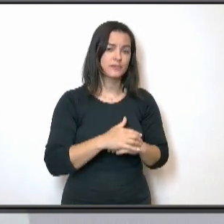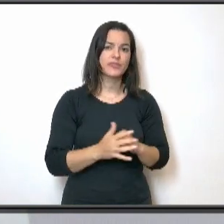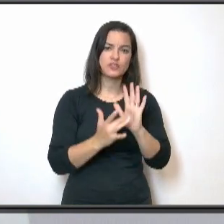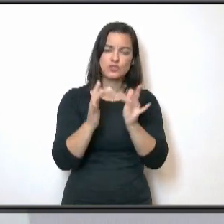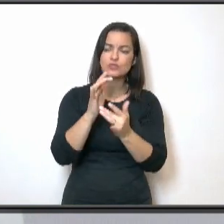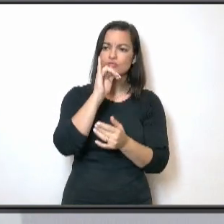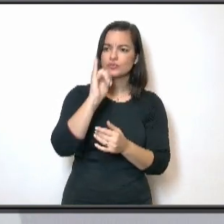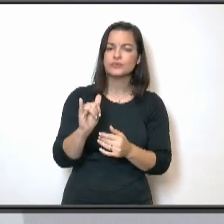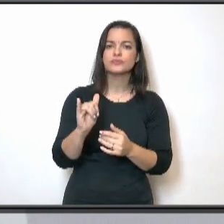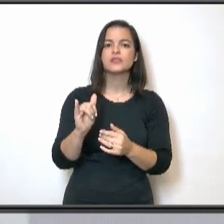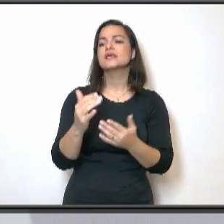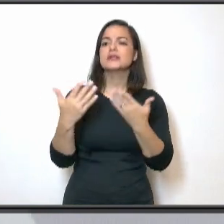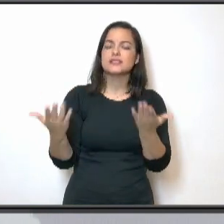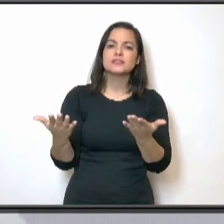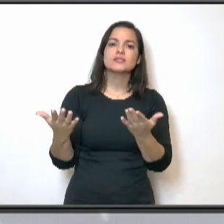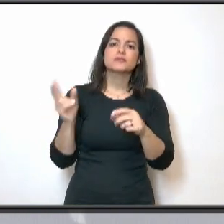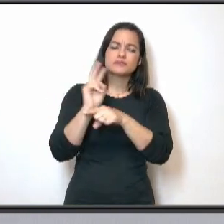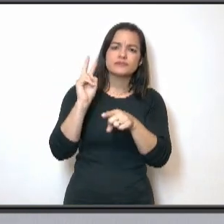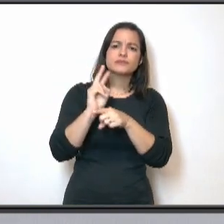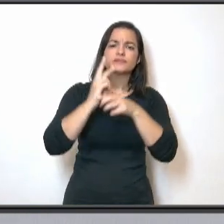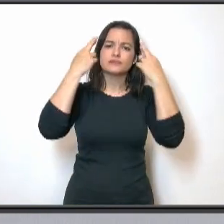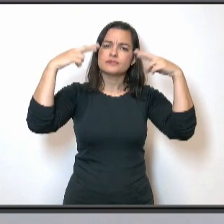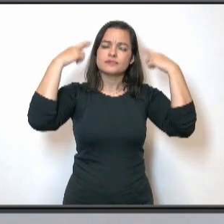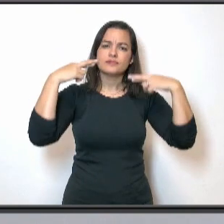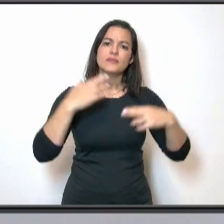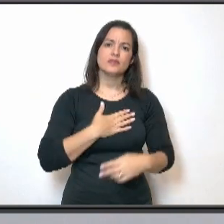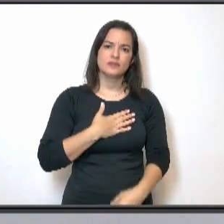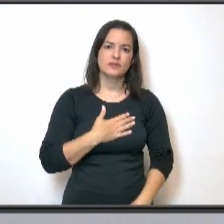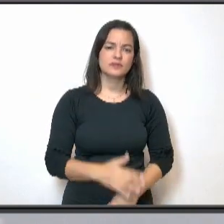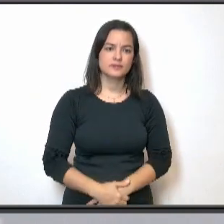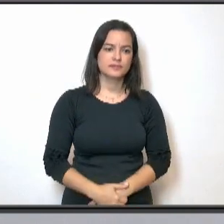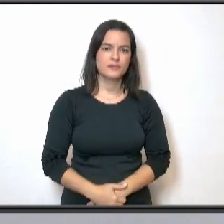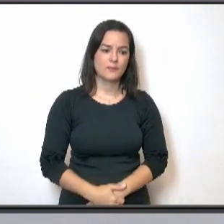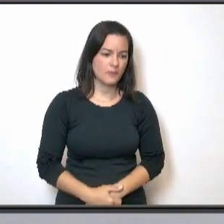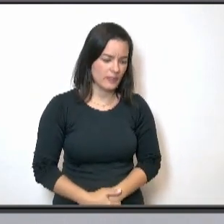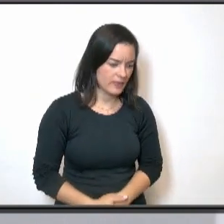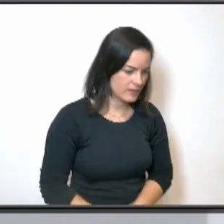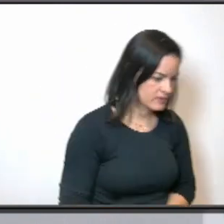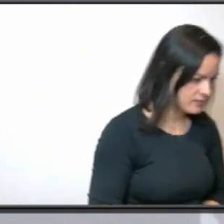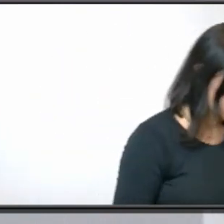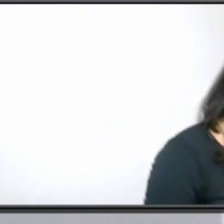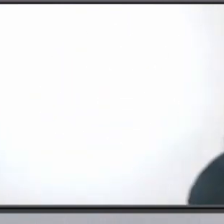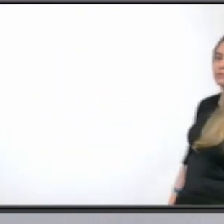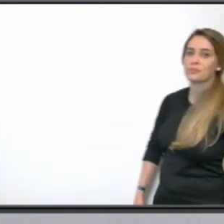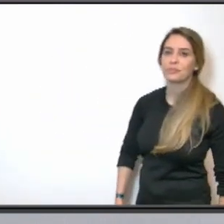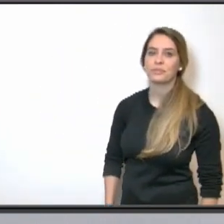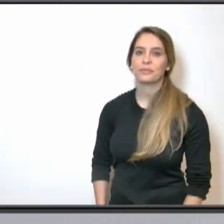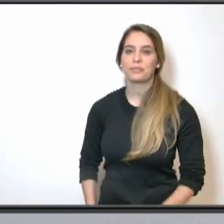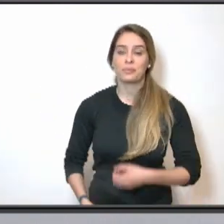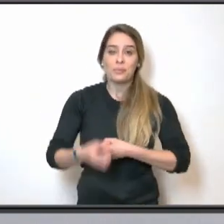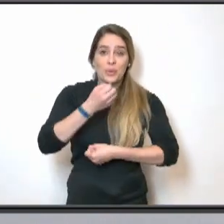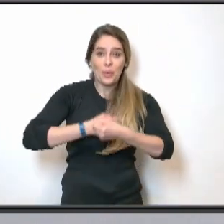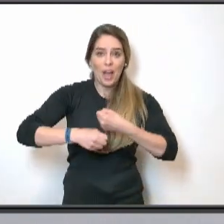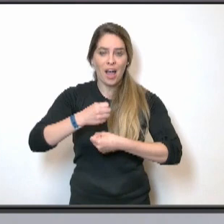disse: apacenta as minhas ovelhas. No ano de 2001, eu tive um grande